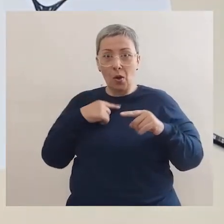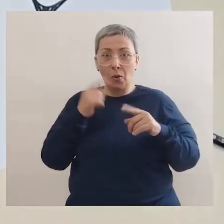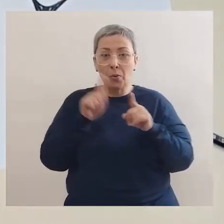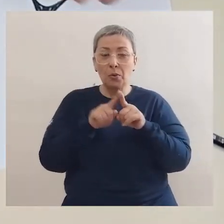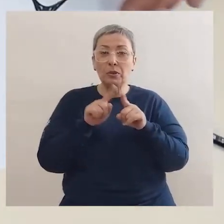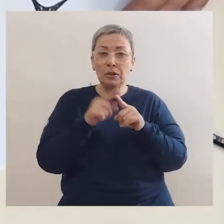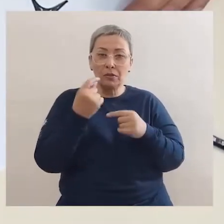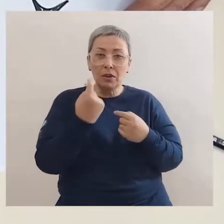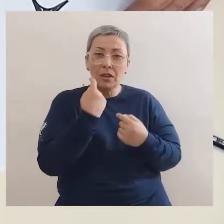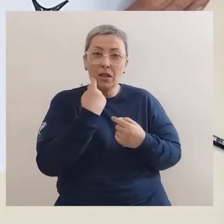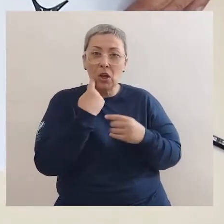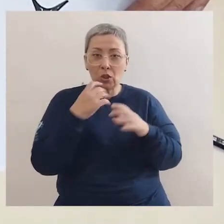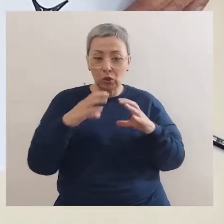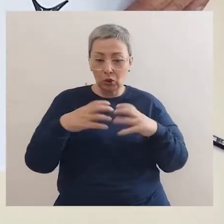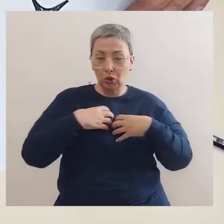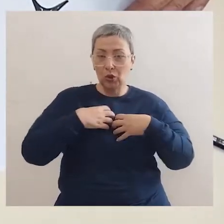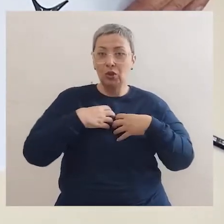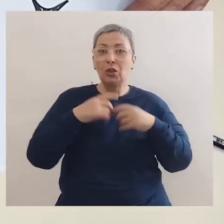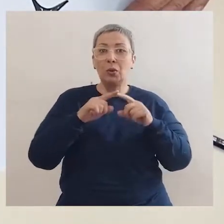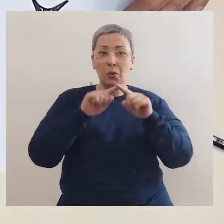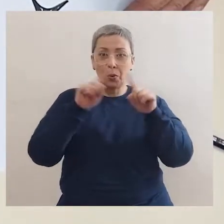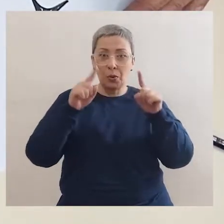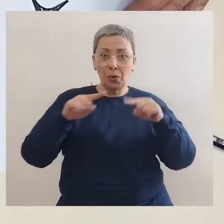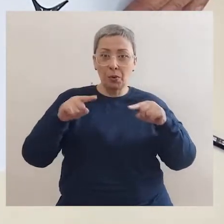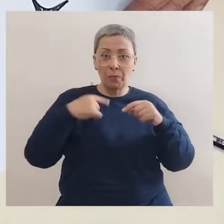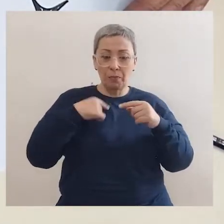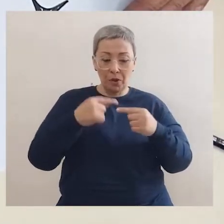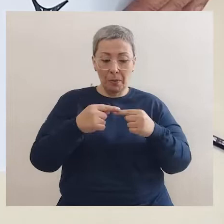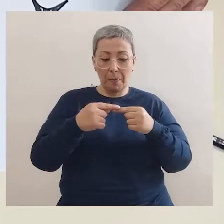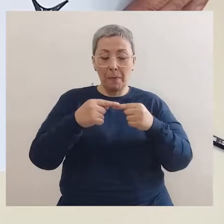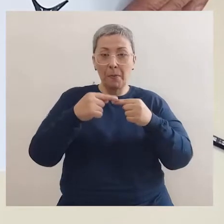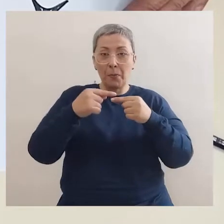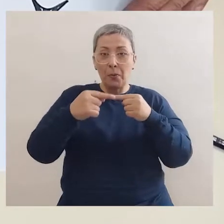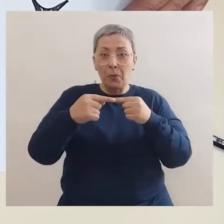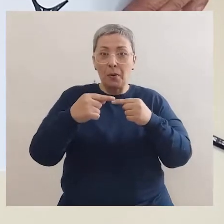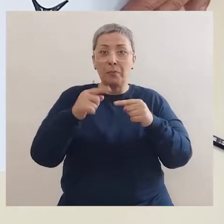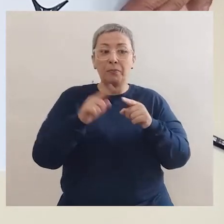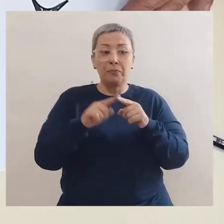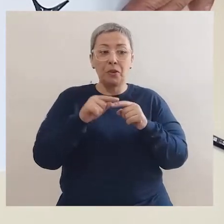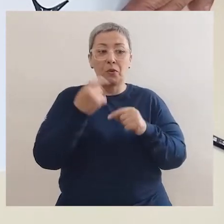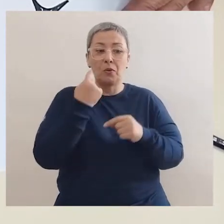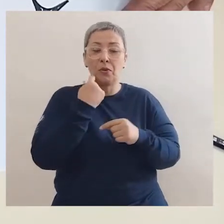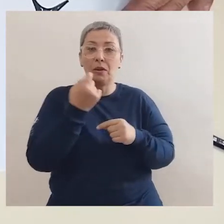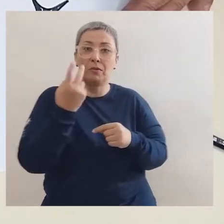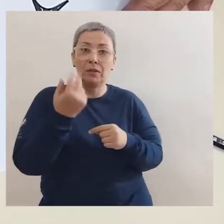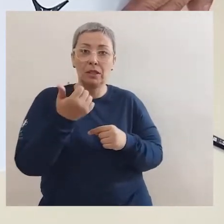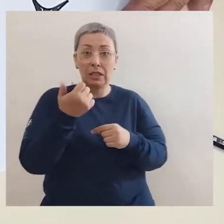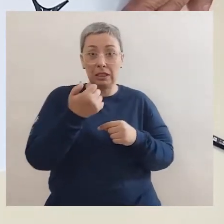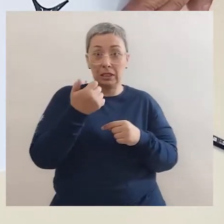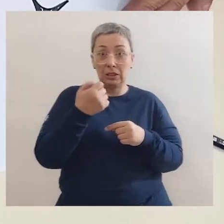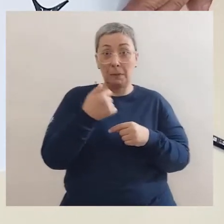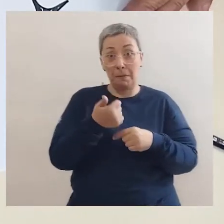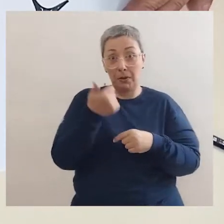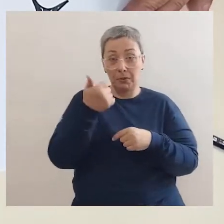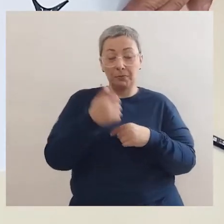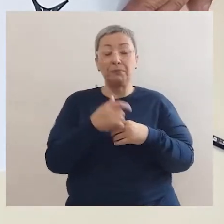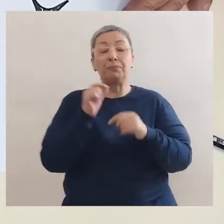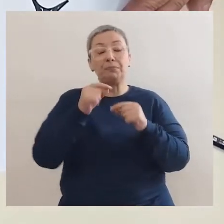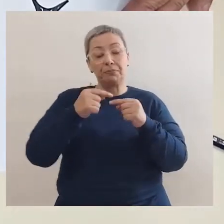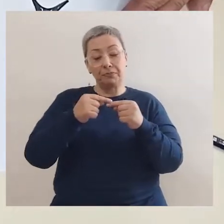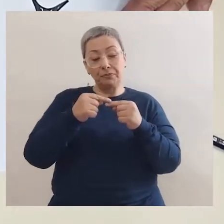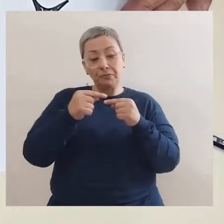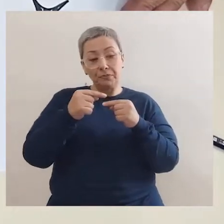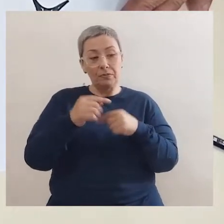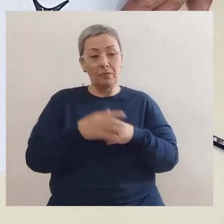melhor, tá? Eu dou uma distância, ó. E aí eu vou contornando essa forma,